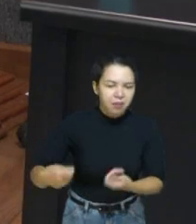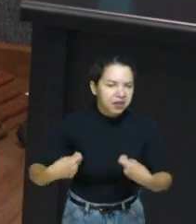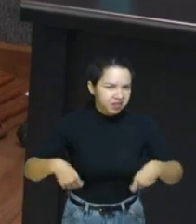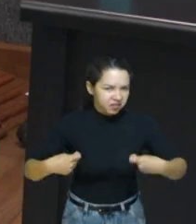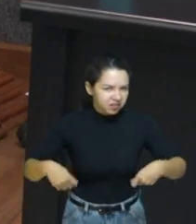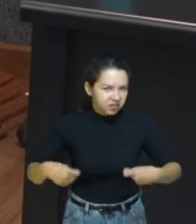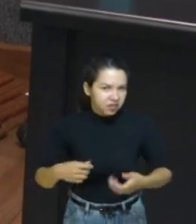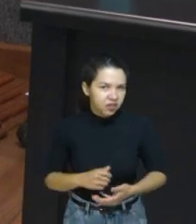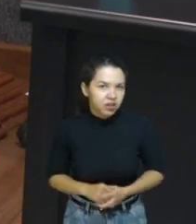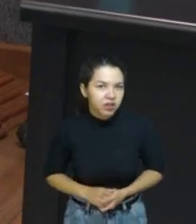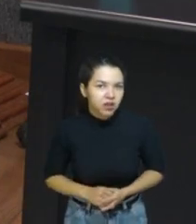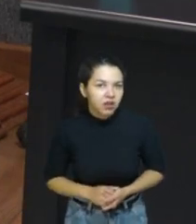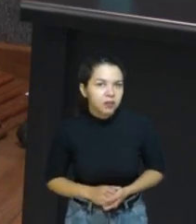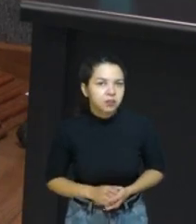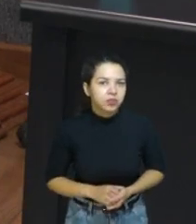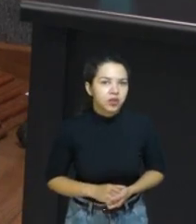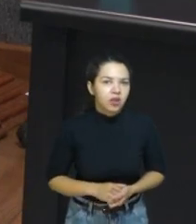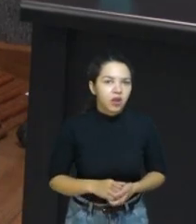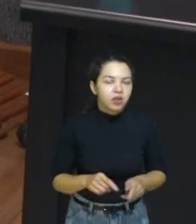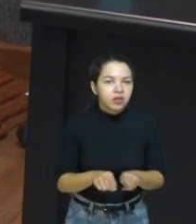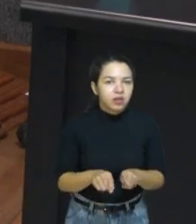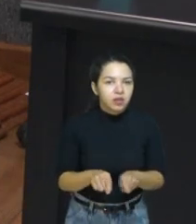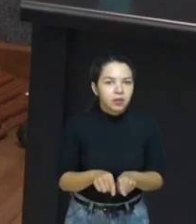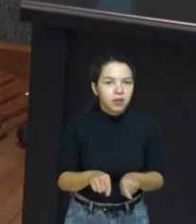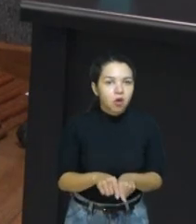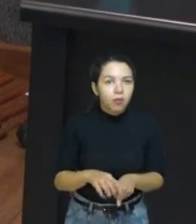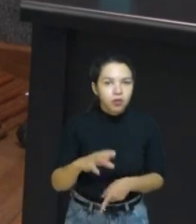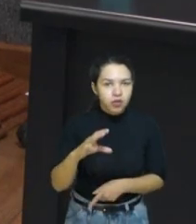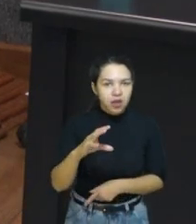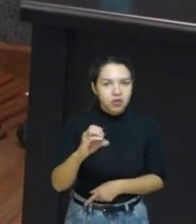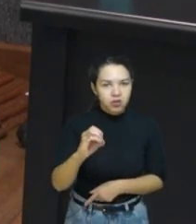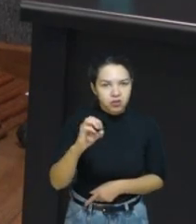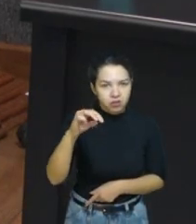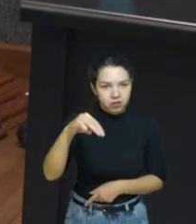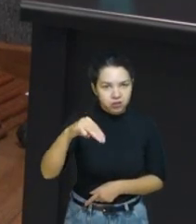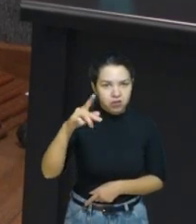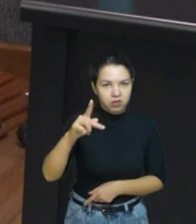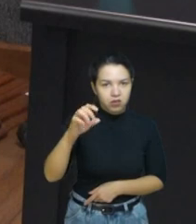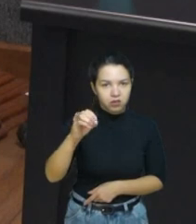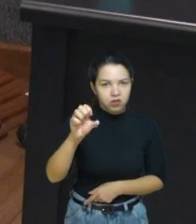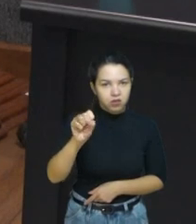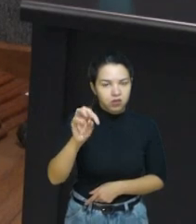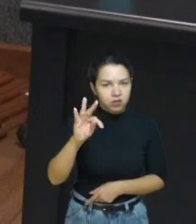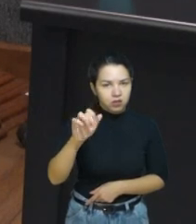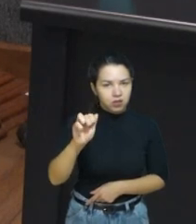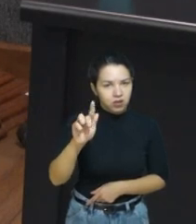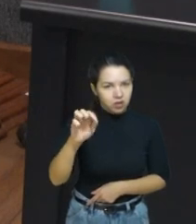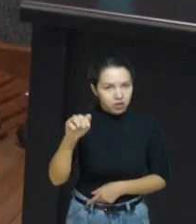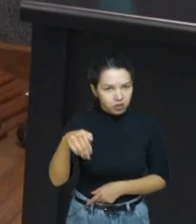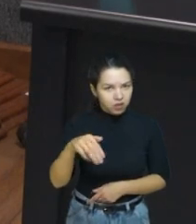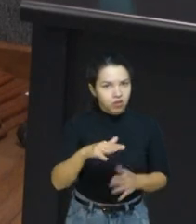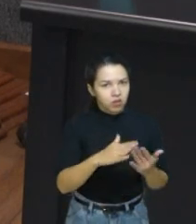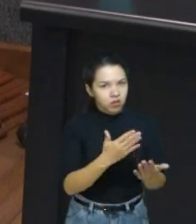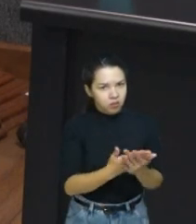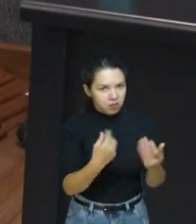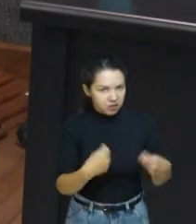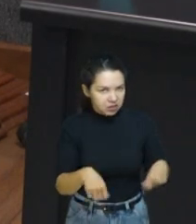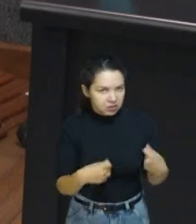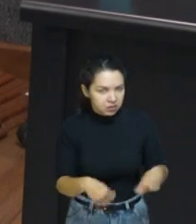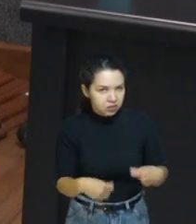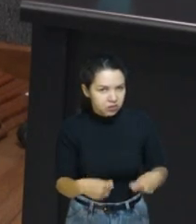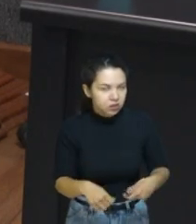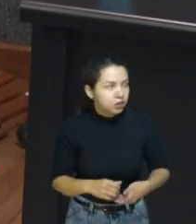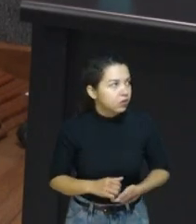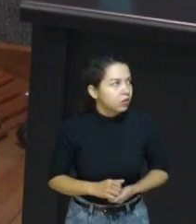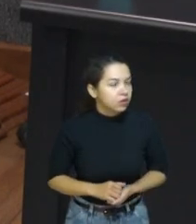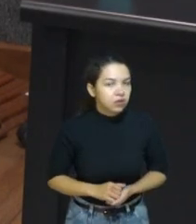um trabalho de compostagem em uma escola, né? São tudo pequenas ações, mas eu não tenho dúvida nenhuma que, para fazer grandes...